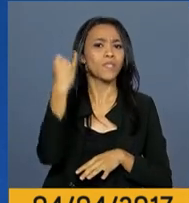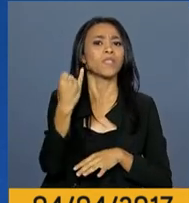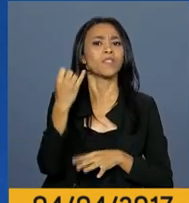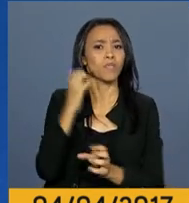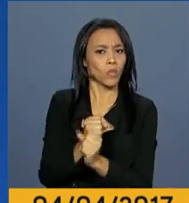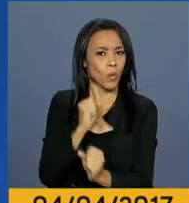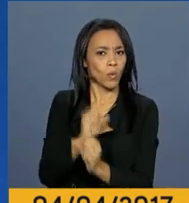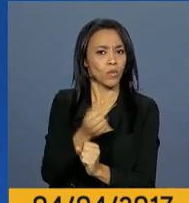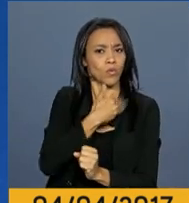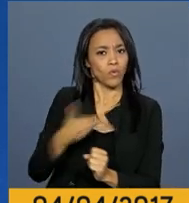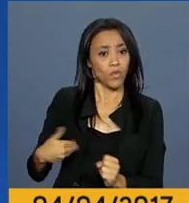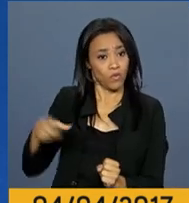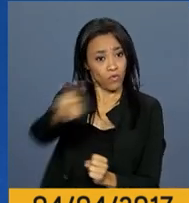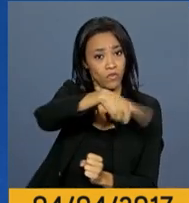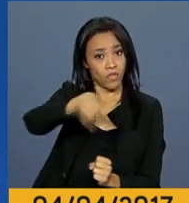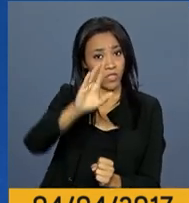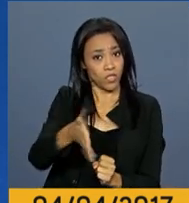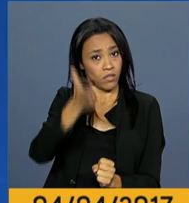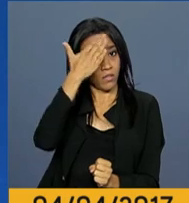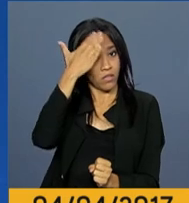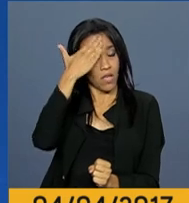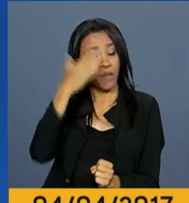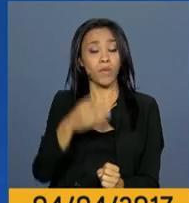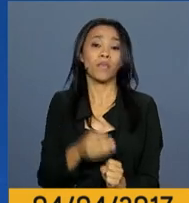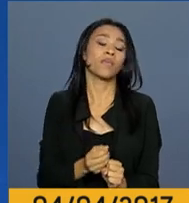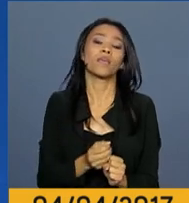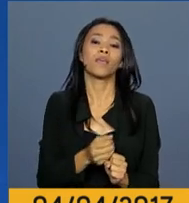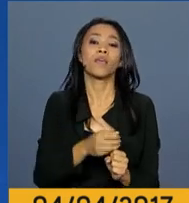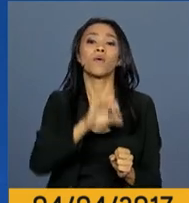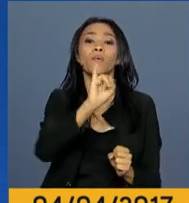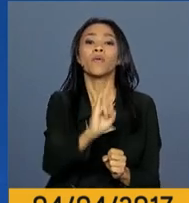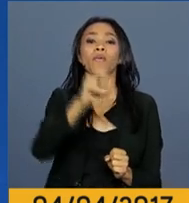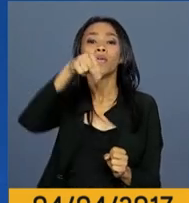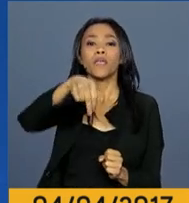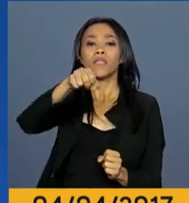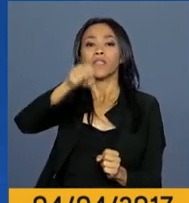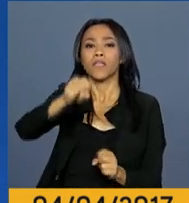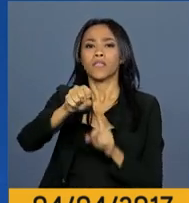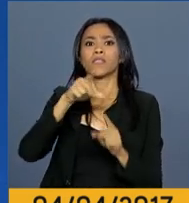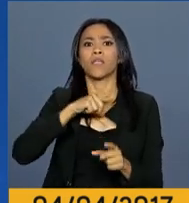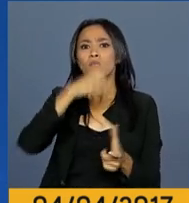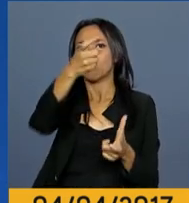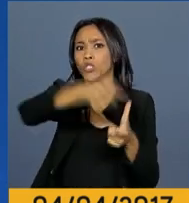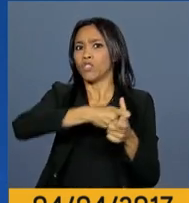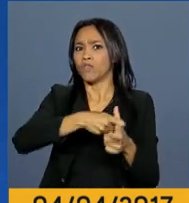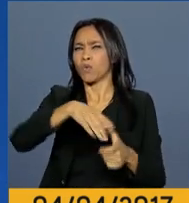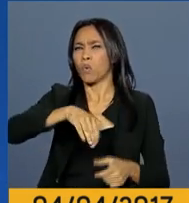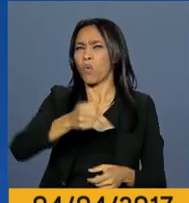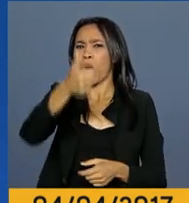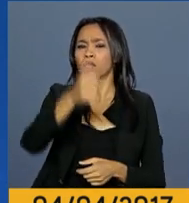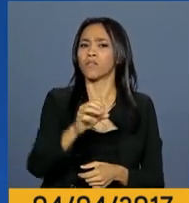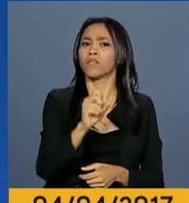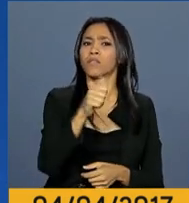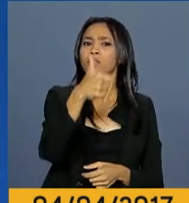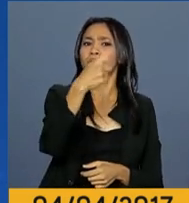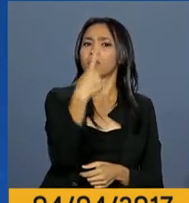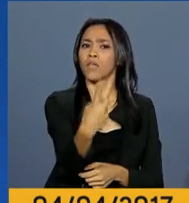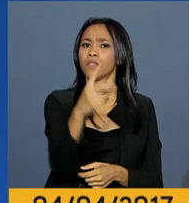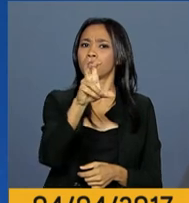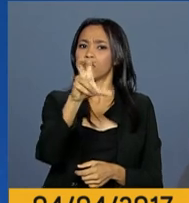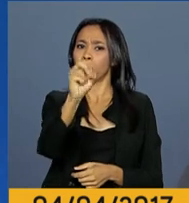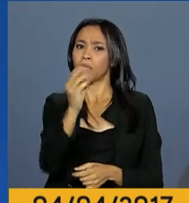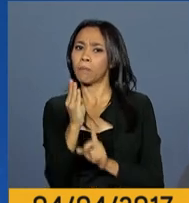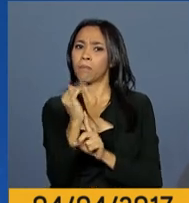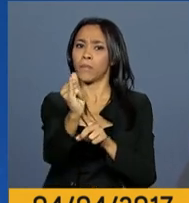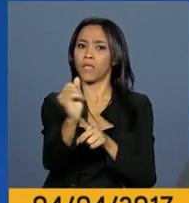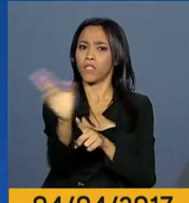Os senhores sabem que hoje a Previdência causa um déficit de quase 150 bilhões de reais, causou neste